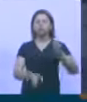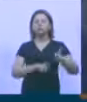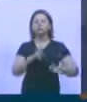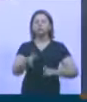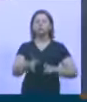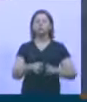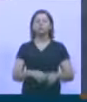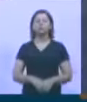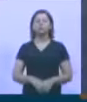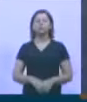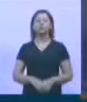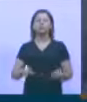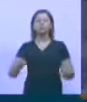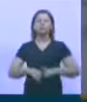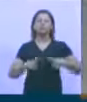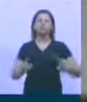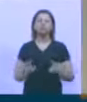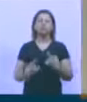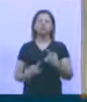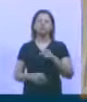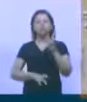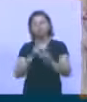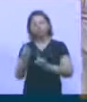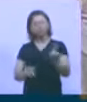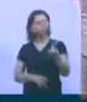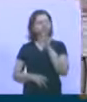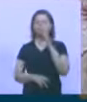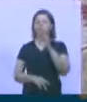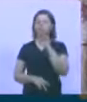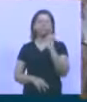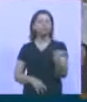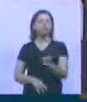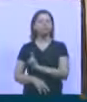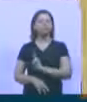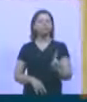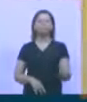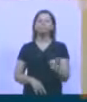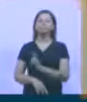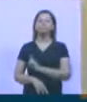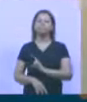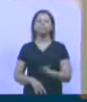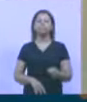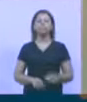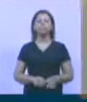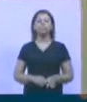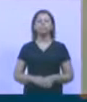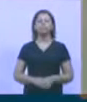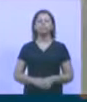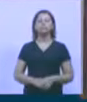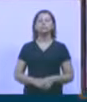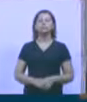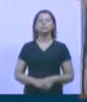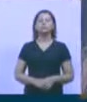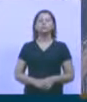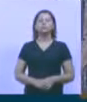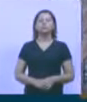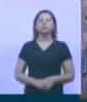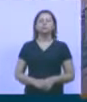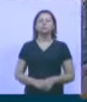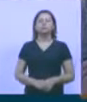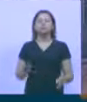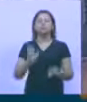received him not. Mas os seus não o reconheceram. His own family thought he was crazy.